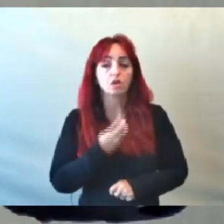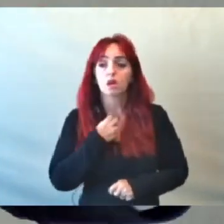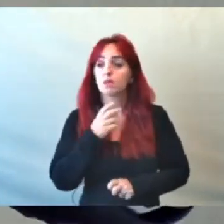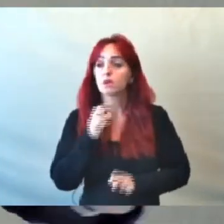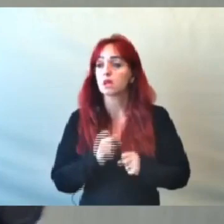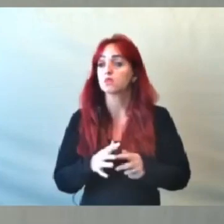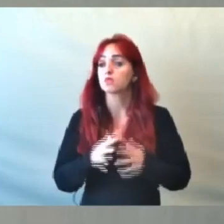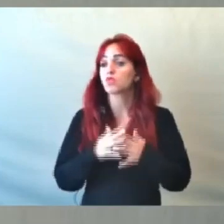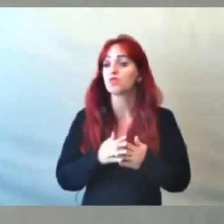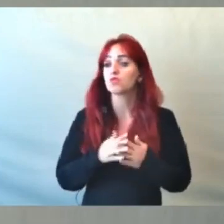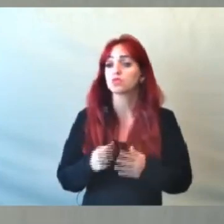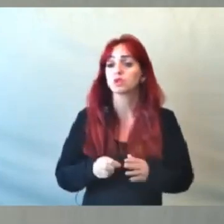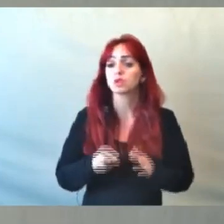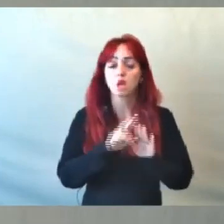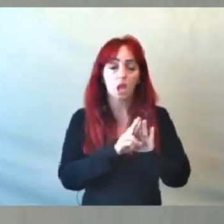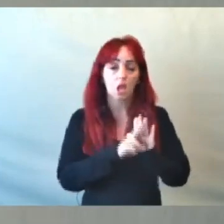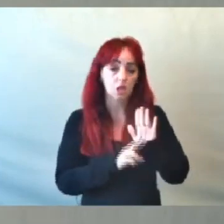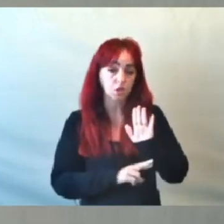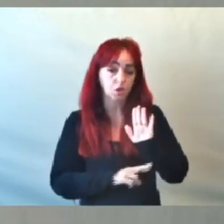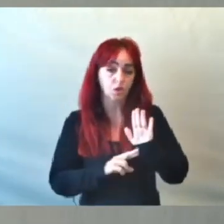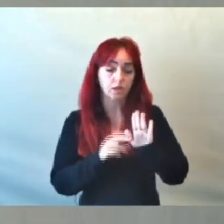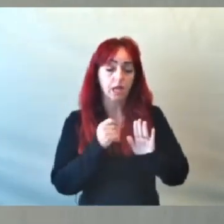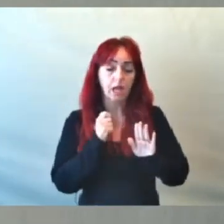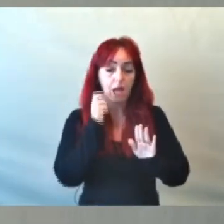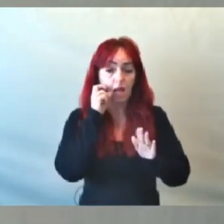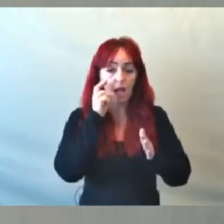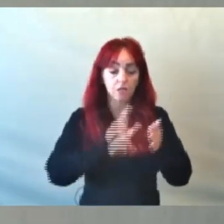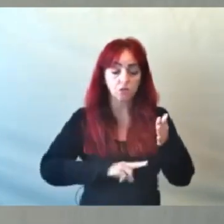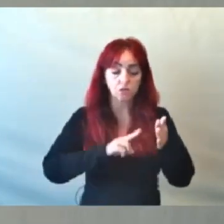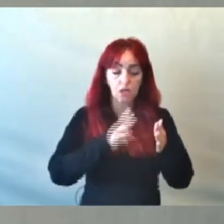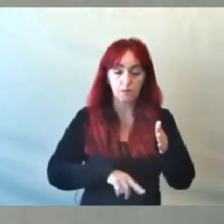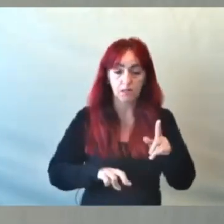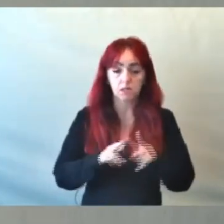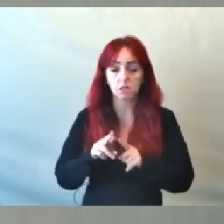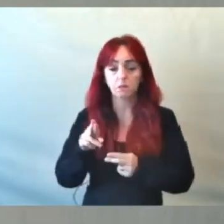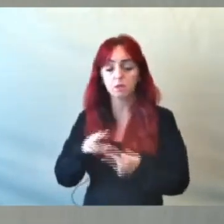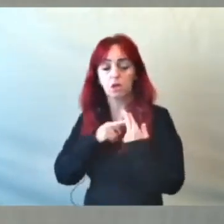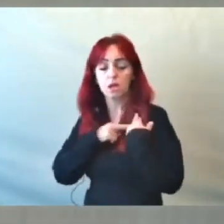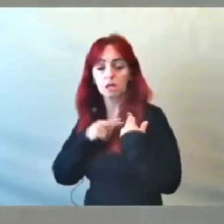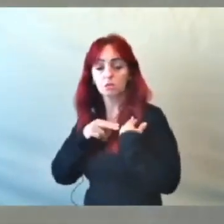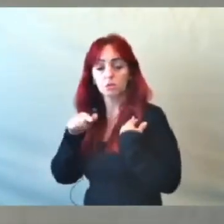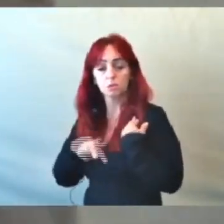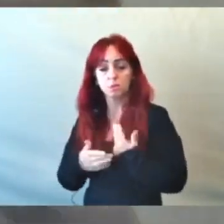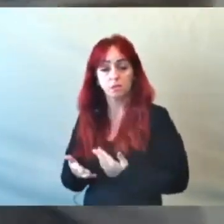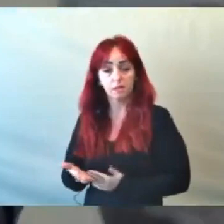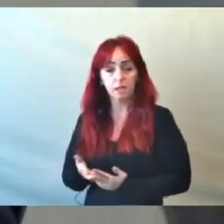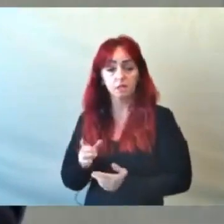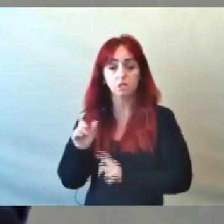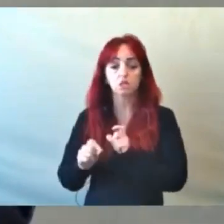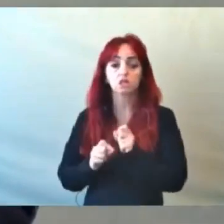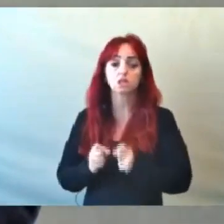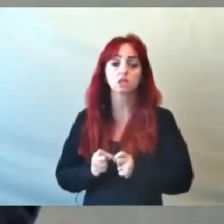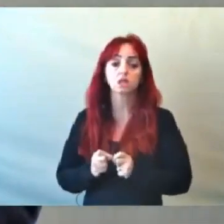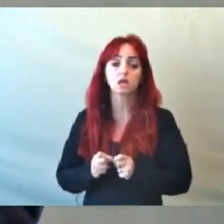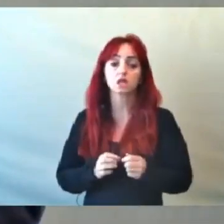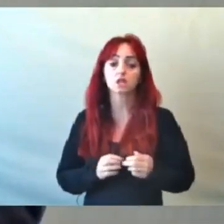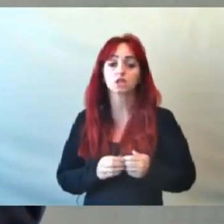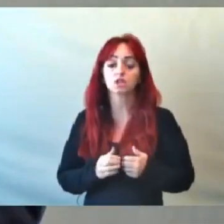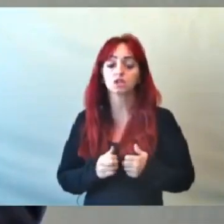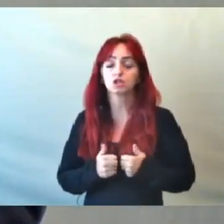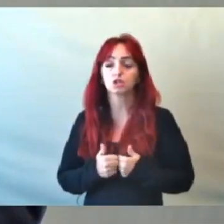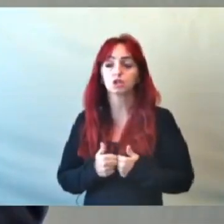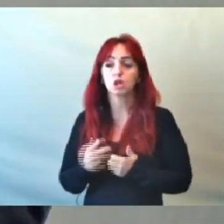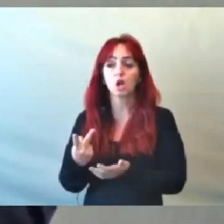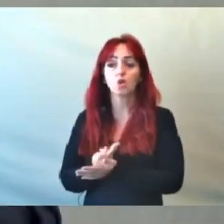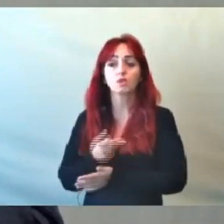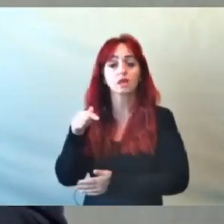de assessoramento com as responsabilidades de quem direciona e quem executa. Por isso, inclusive, o questionamento que foi